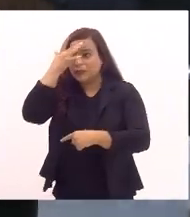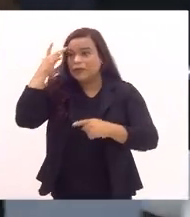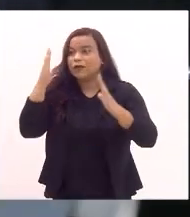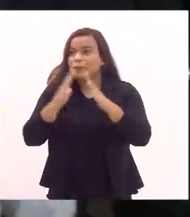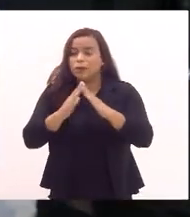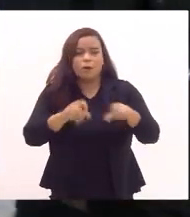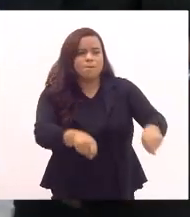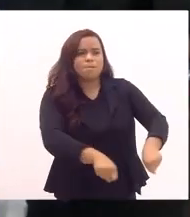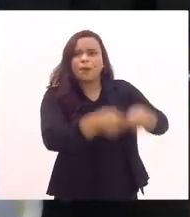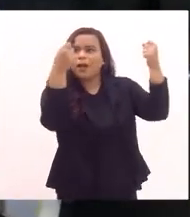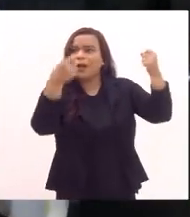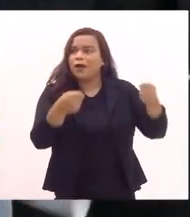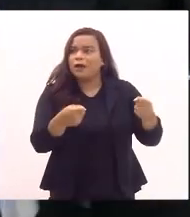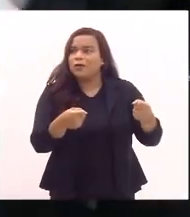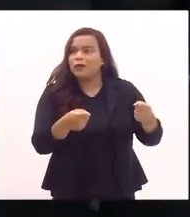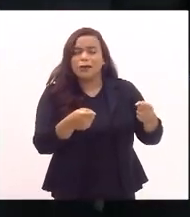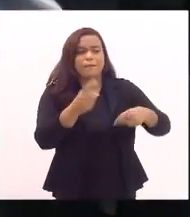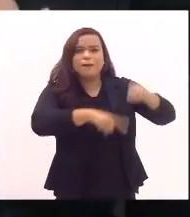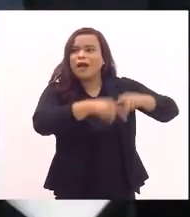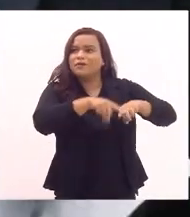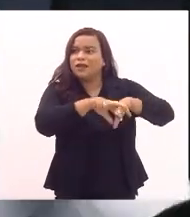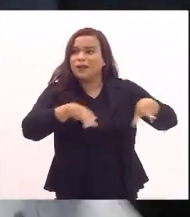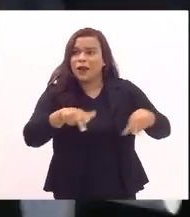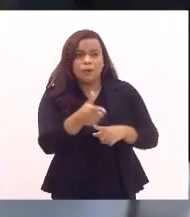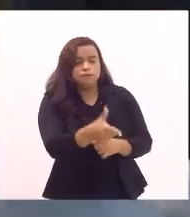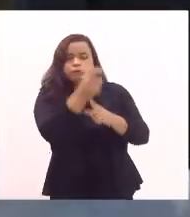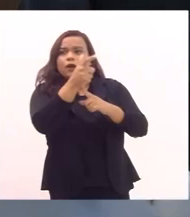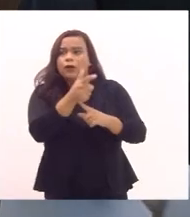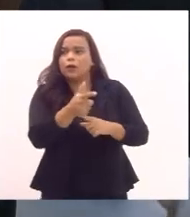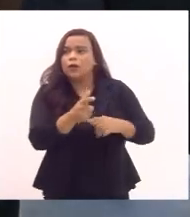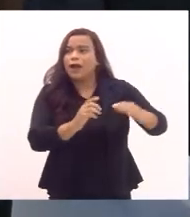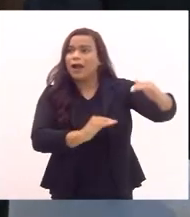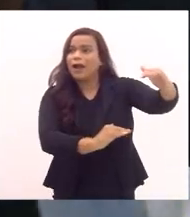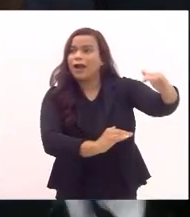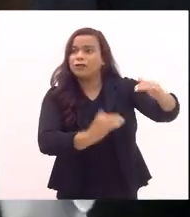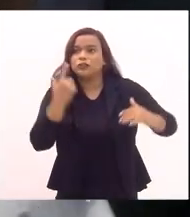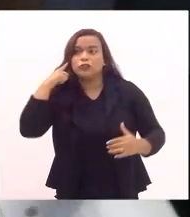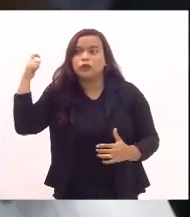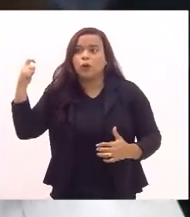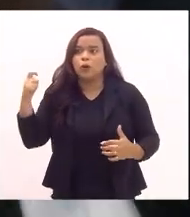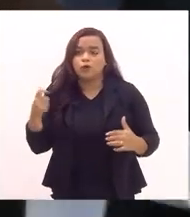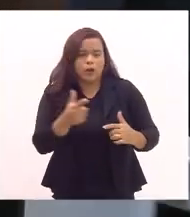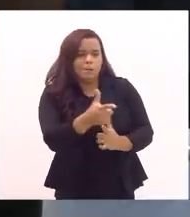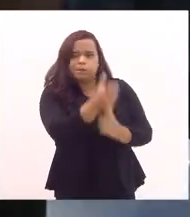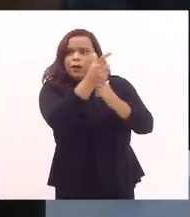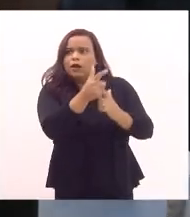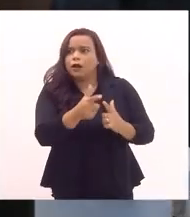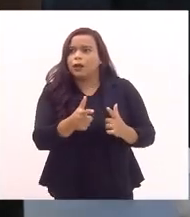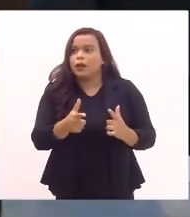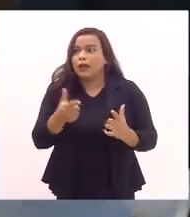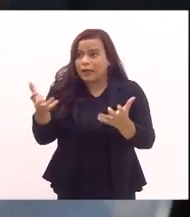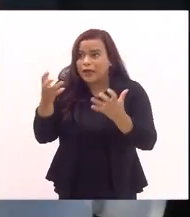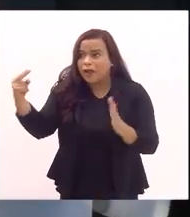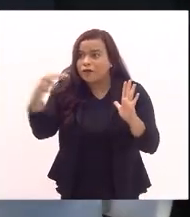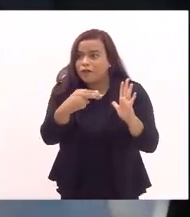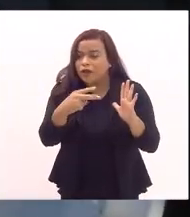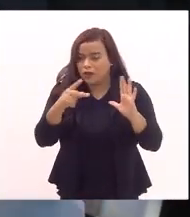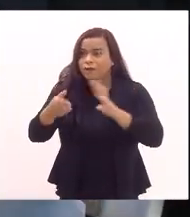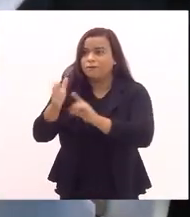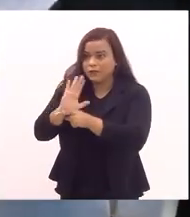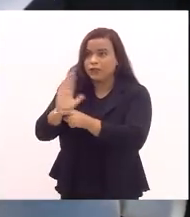equipamento da roda atirou na caixa de som eu posso mostrar o vídeo a qualquer Deputado que queira ver